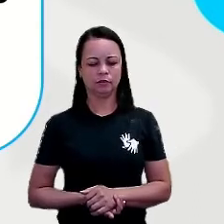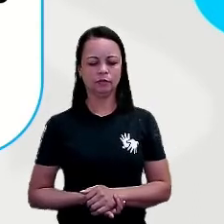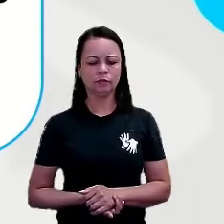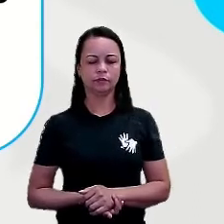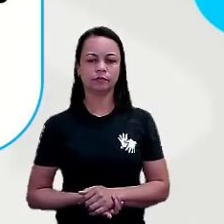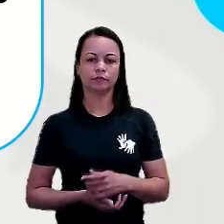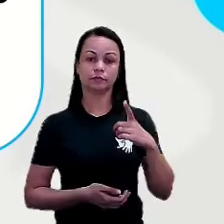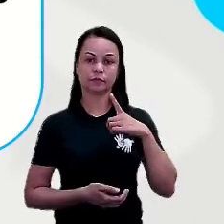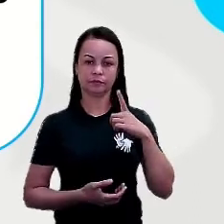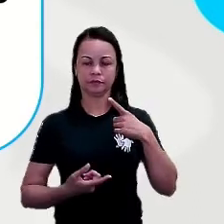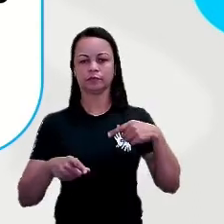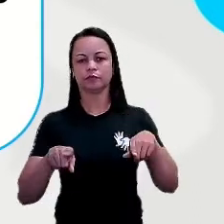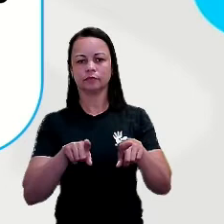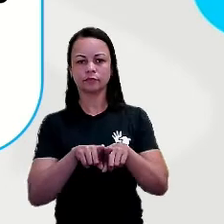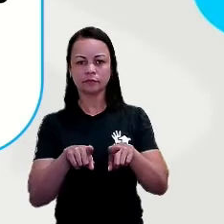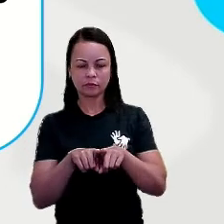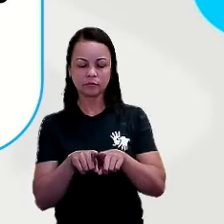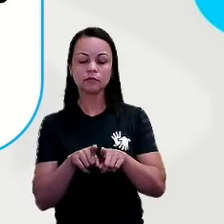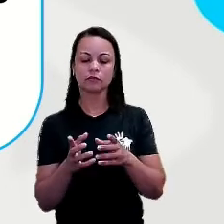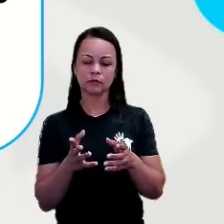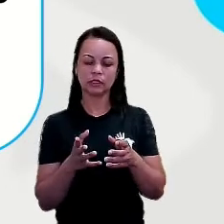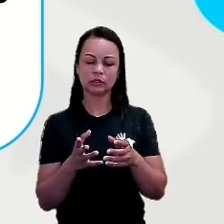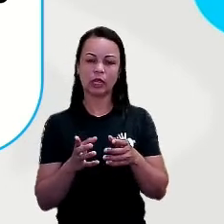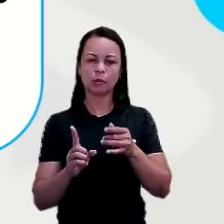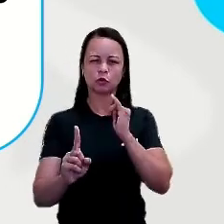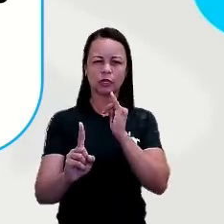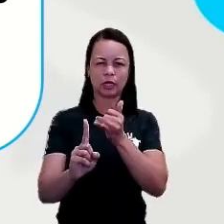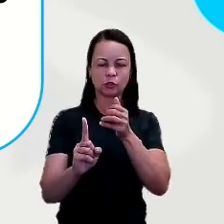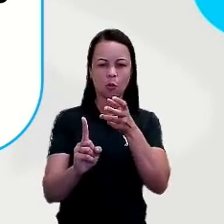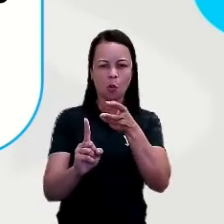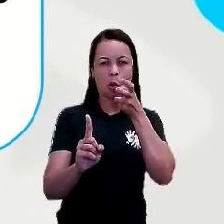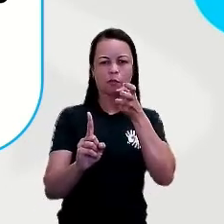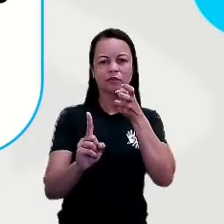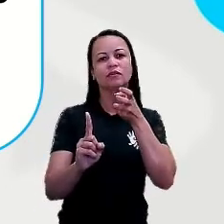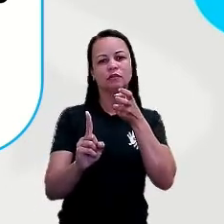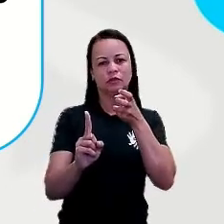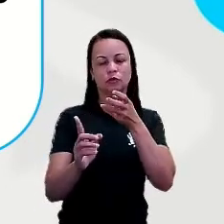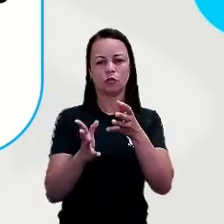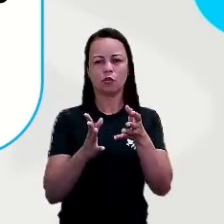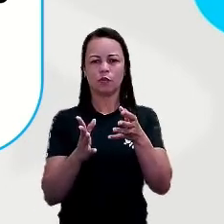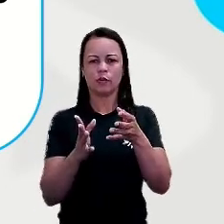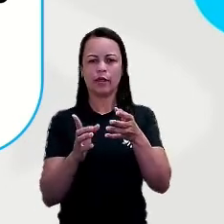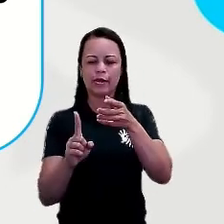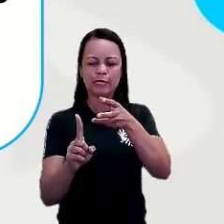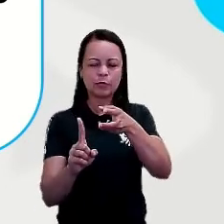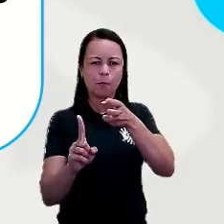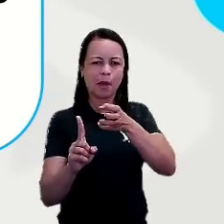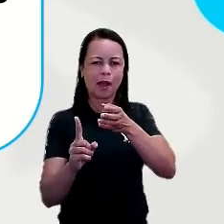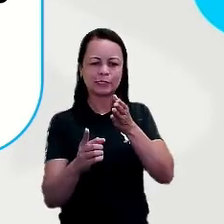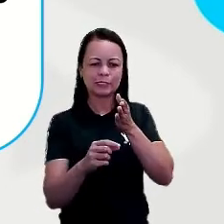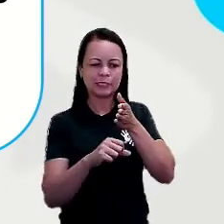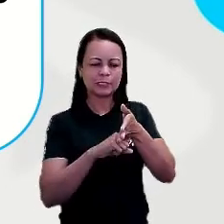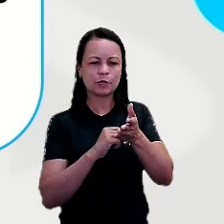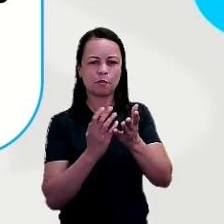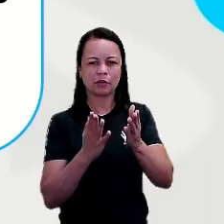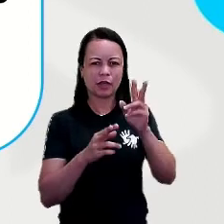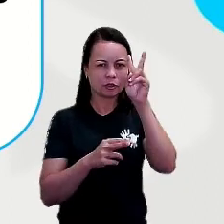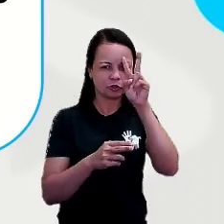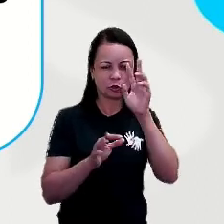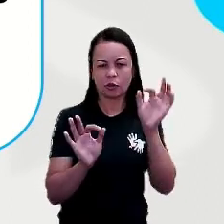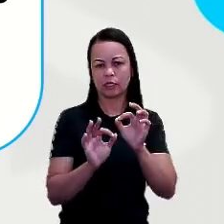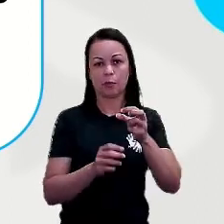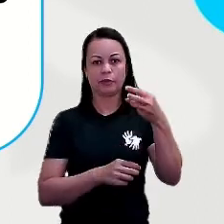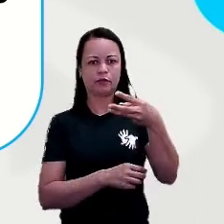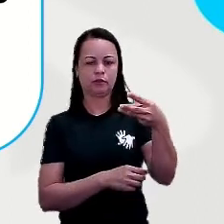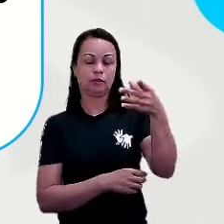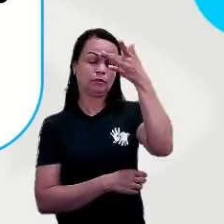Temos também o narrador observador. Então, ele não participa da história. Acontece em terceira pessoa,